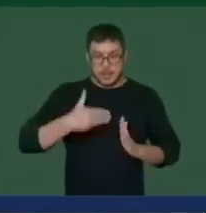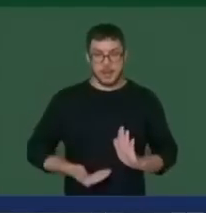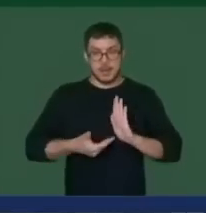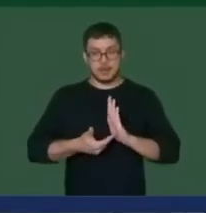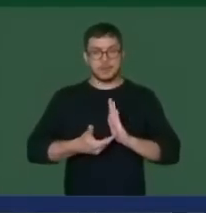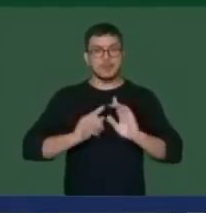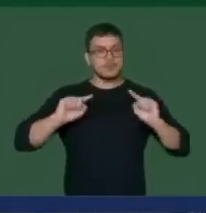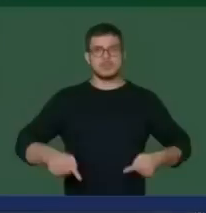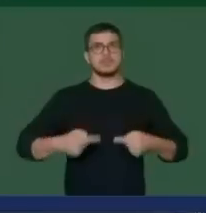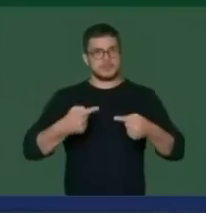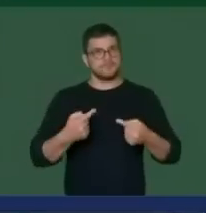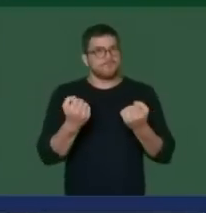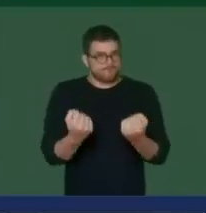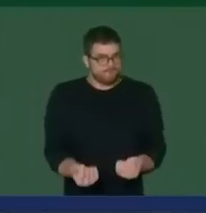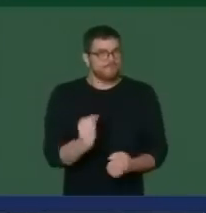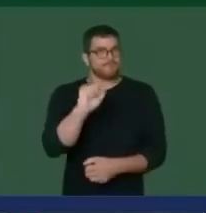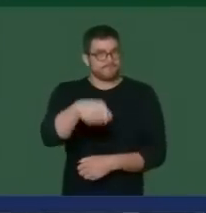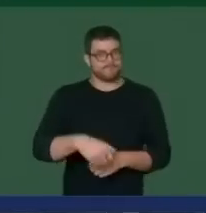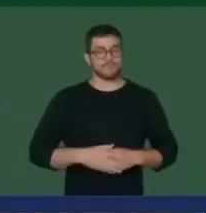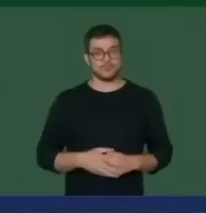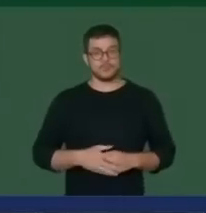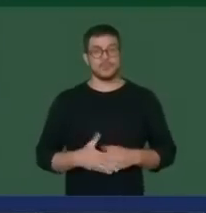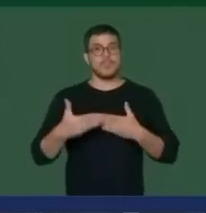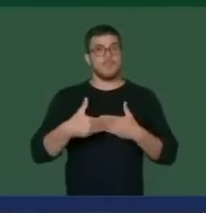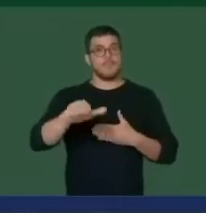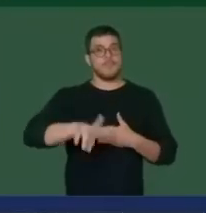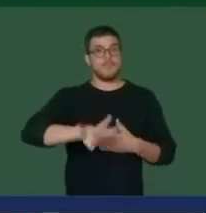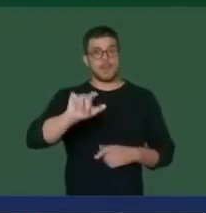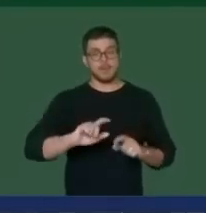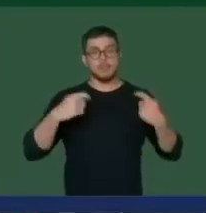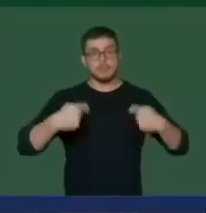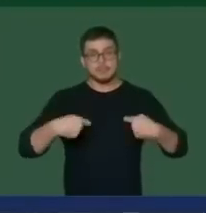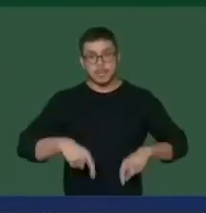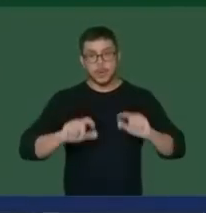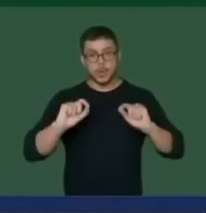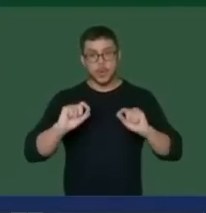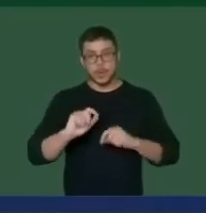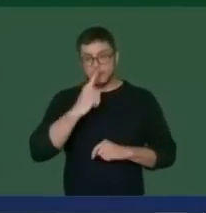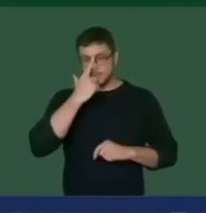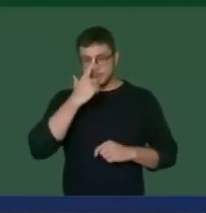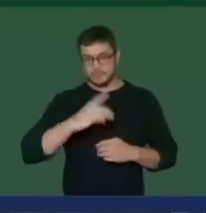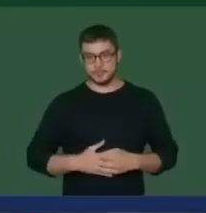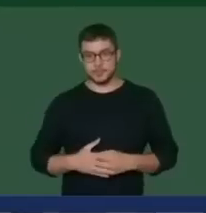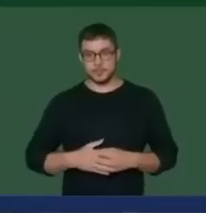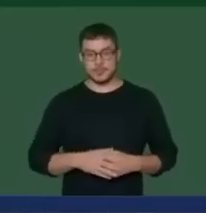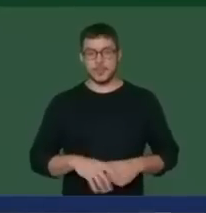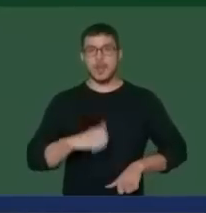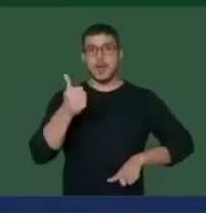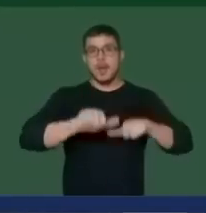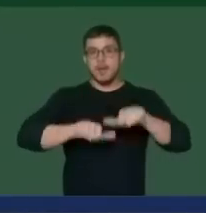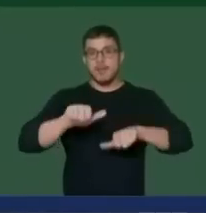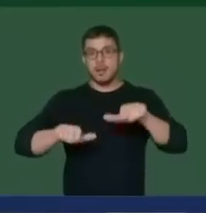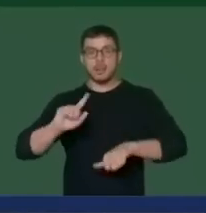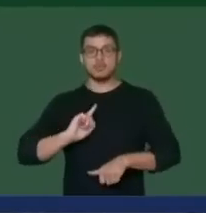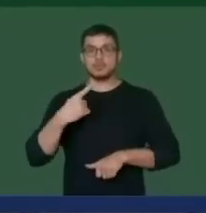desafio. Tem um enorme desafio pela frente, rever nosso complexo e por vezes injusto